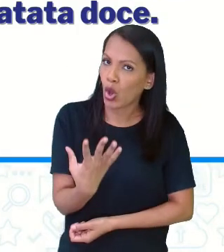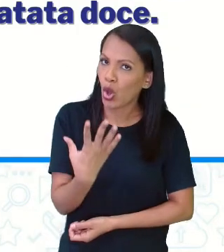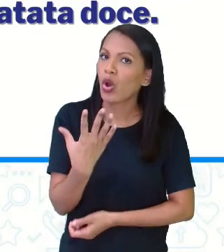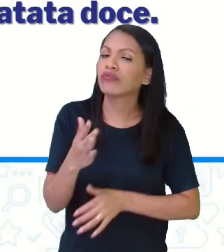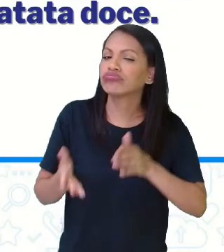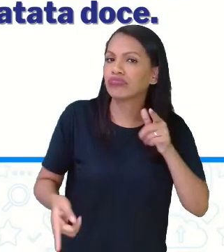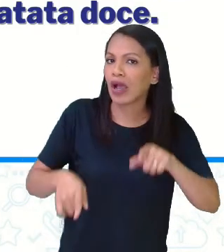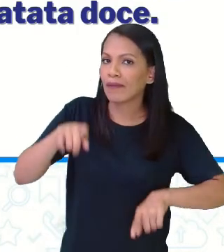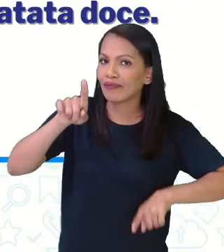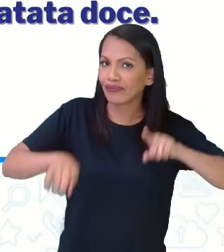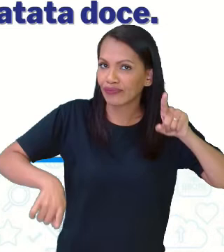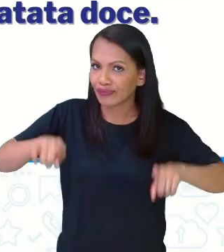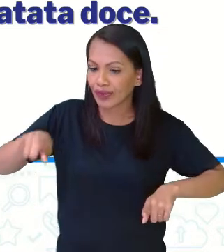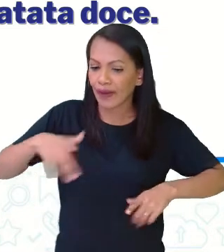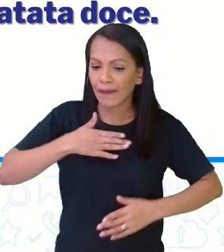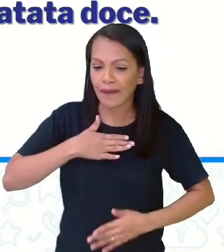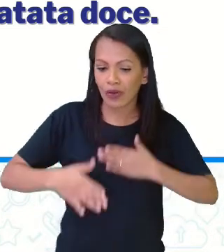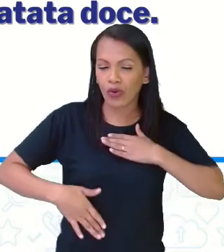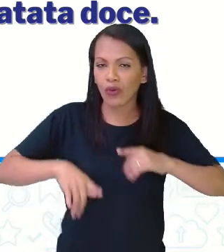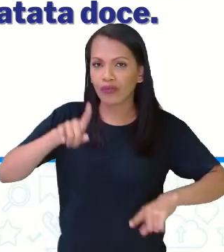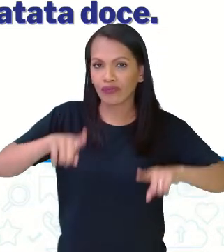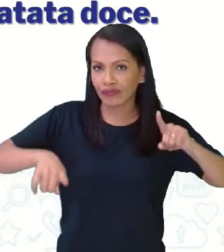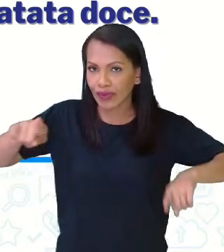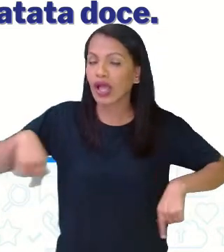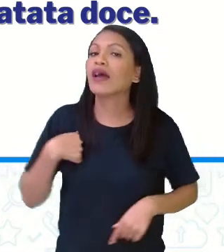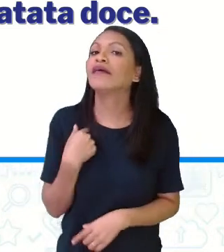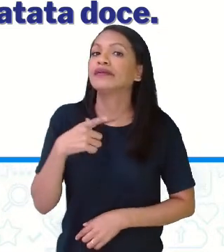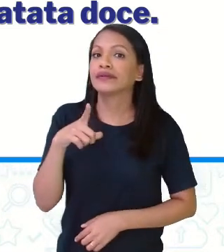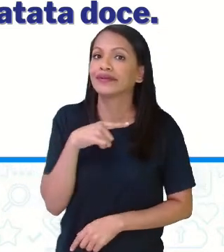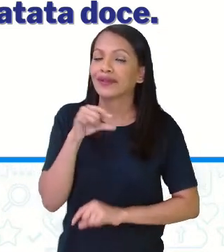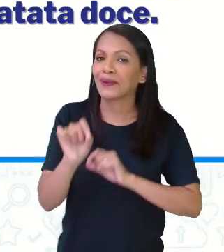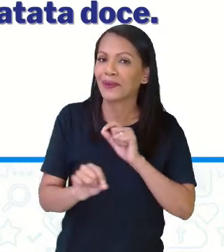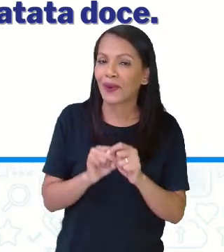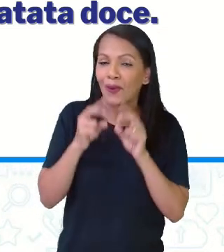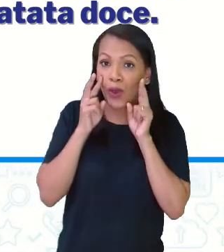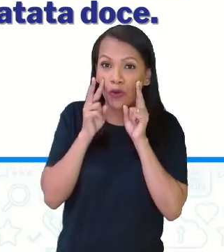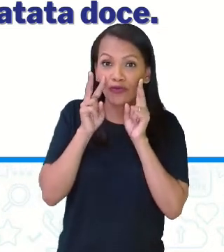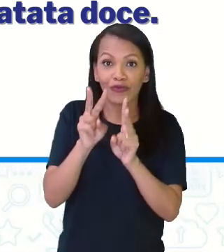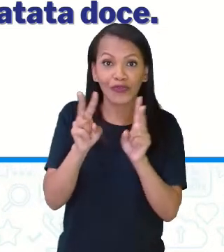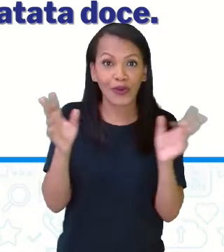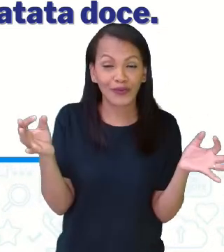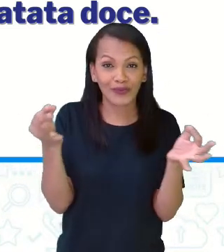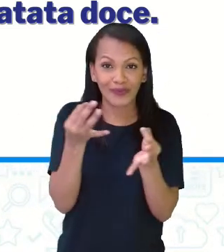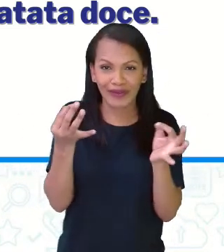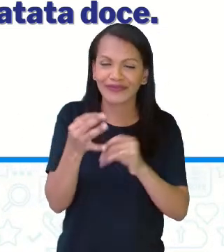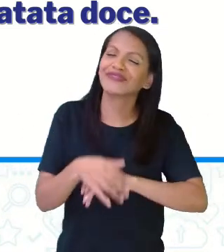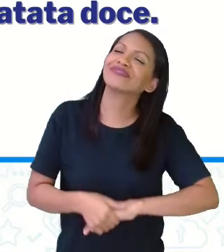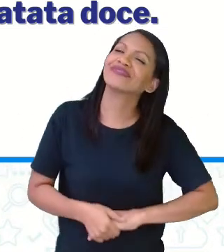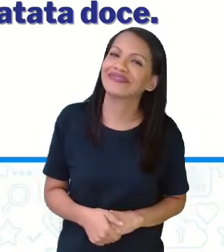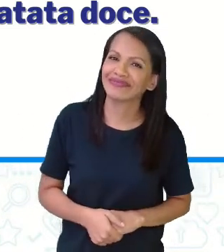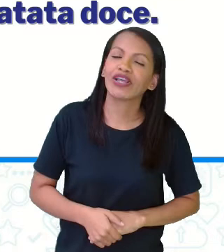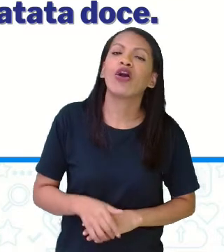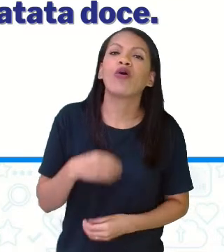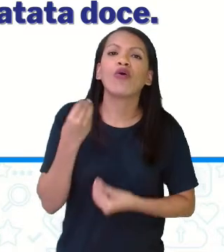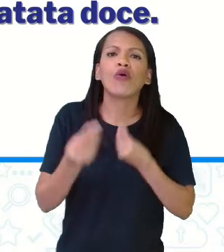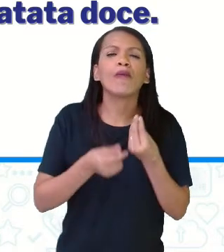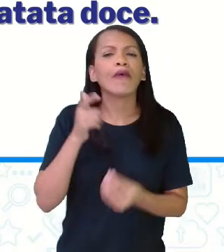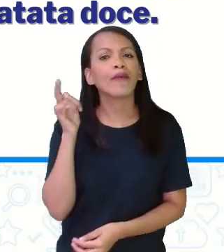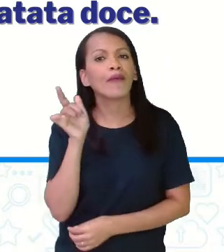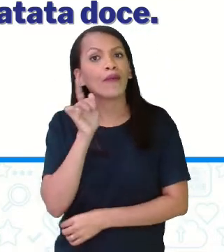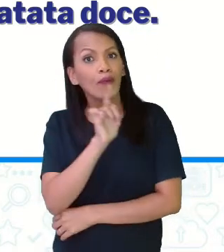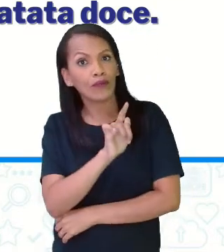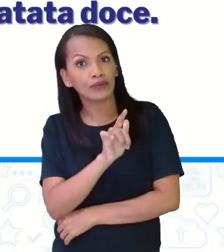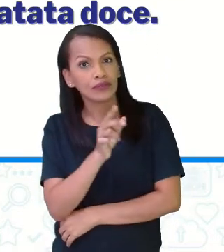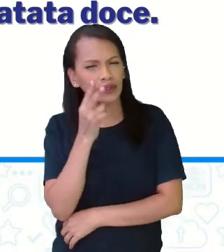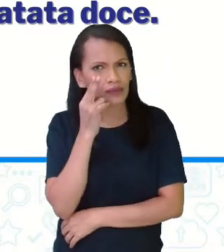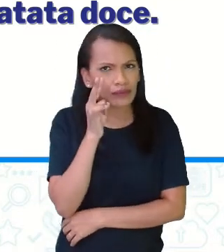de vitamina A do meu corpo estão tranquilos, então eu vou ter uma visão saudável. E onde eu consigo extrair